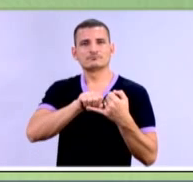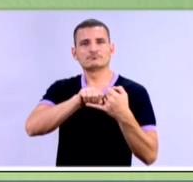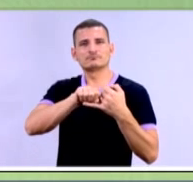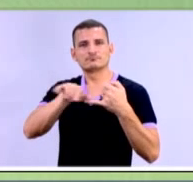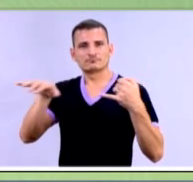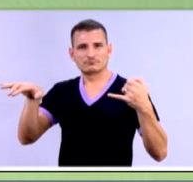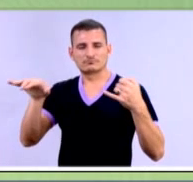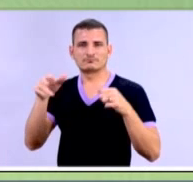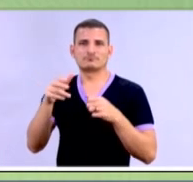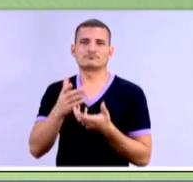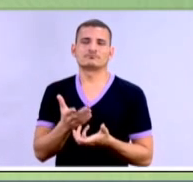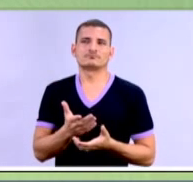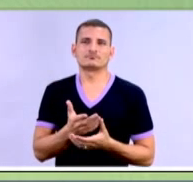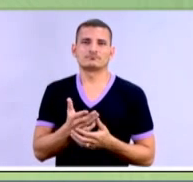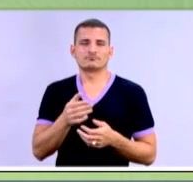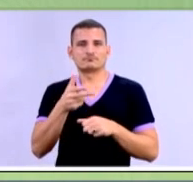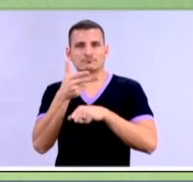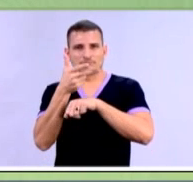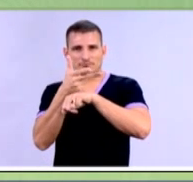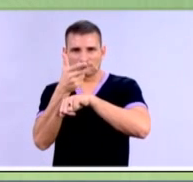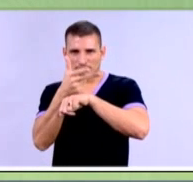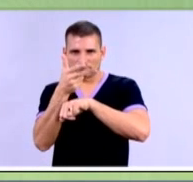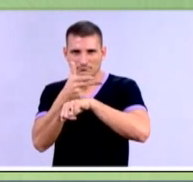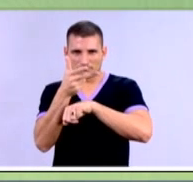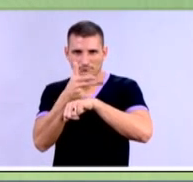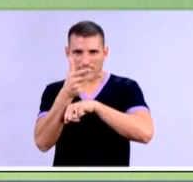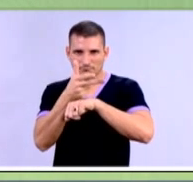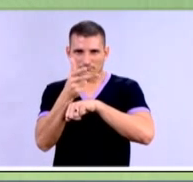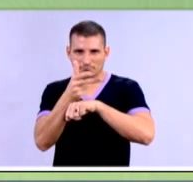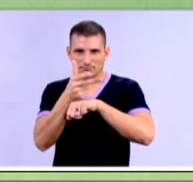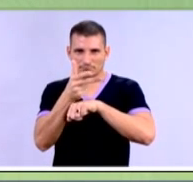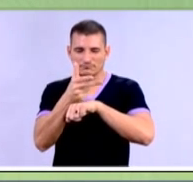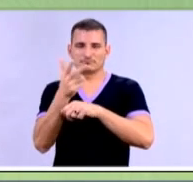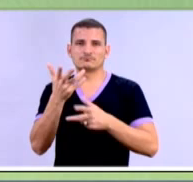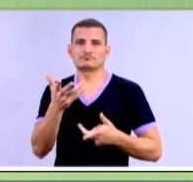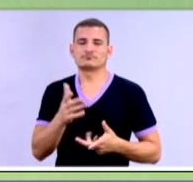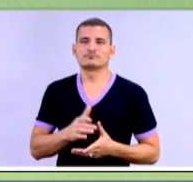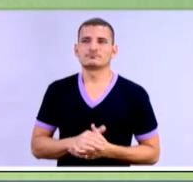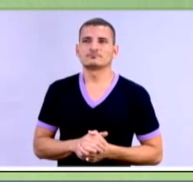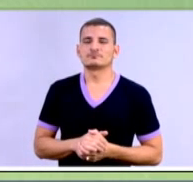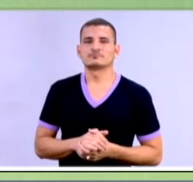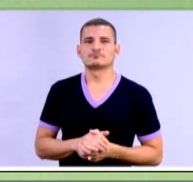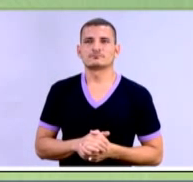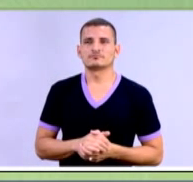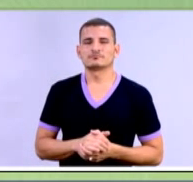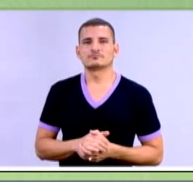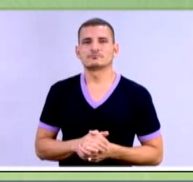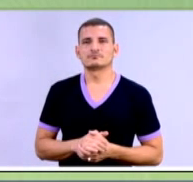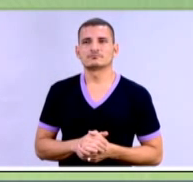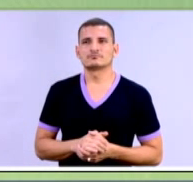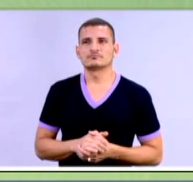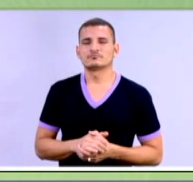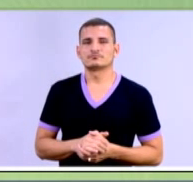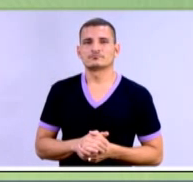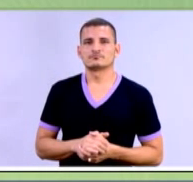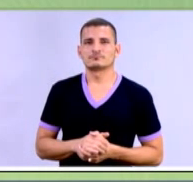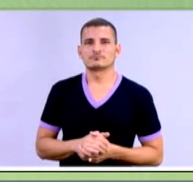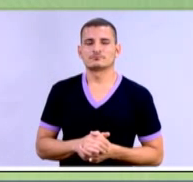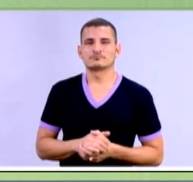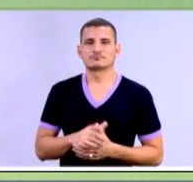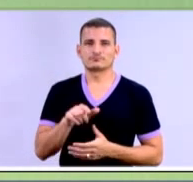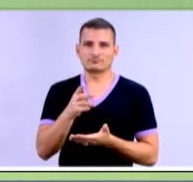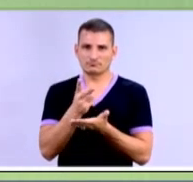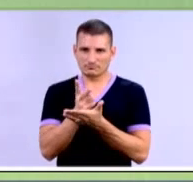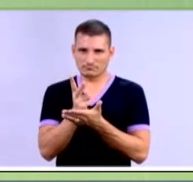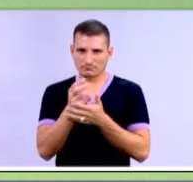câmera de vídeo aí de monitoramento, ok? Então, a gente pode, no mesmo